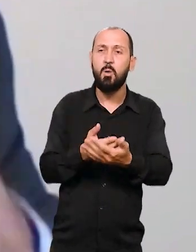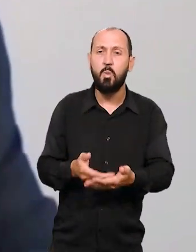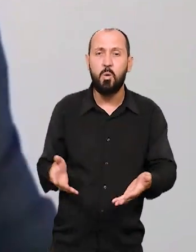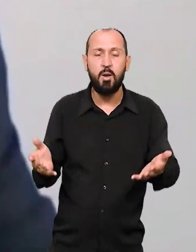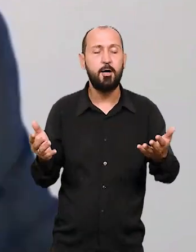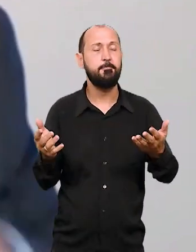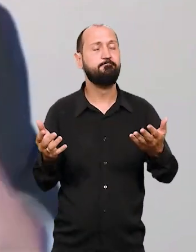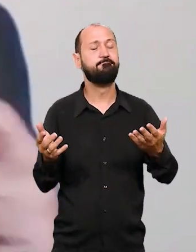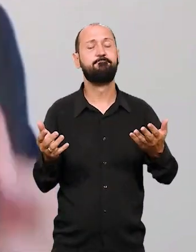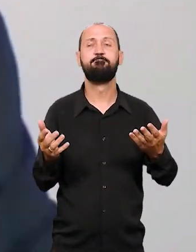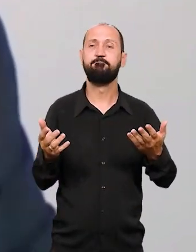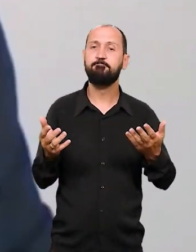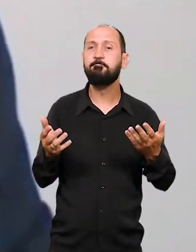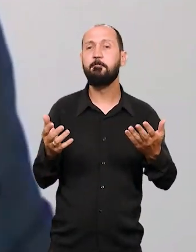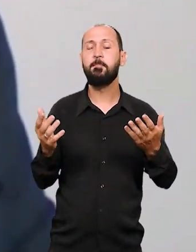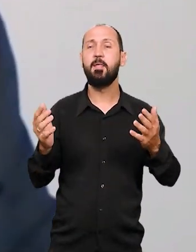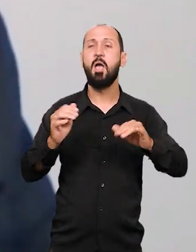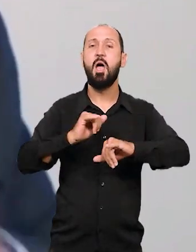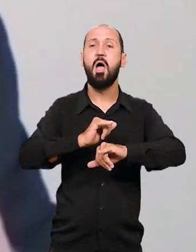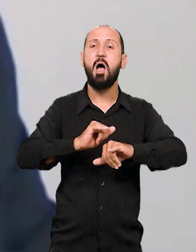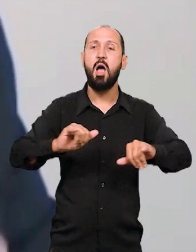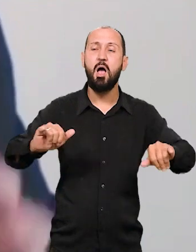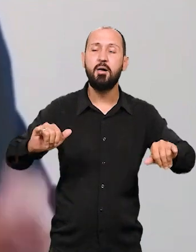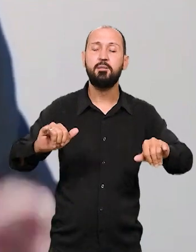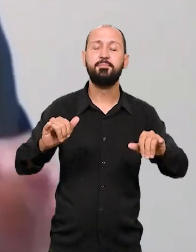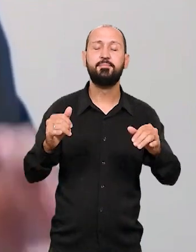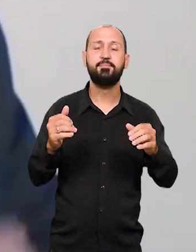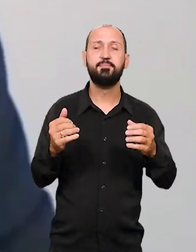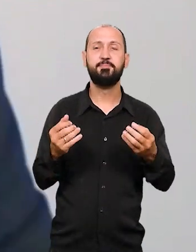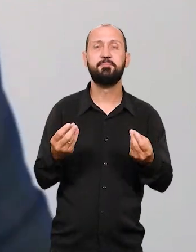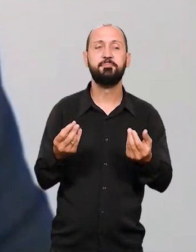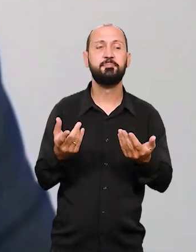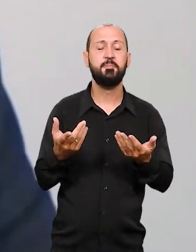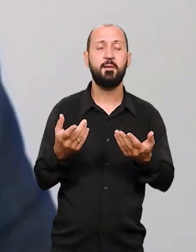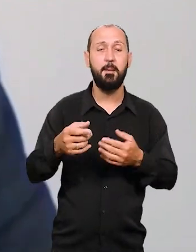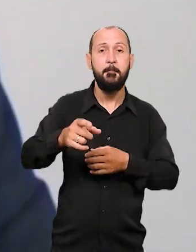compartilhando, disponibilizando, né, informações para